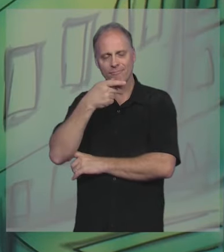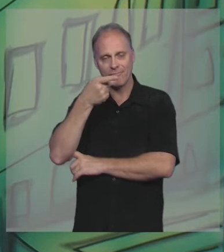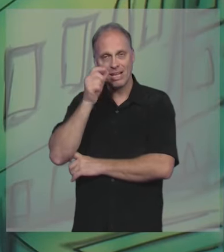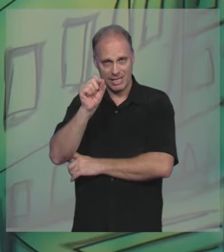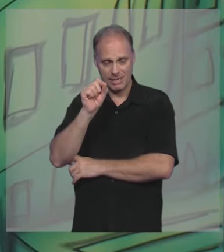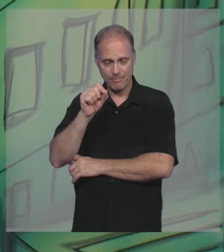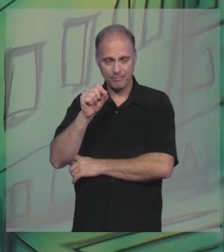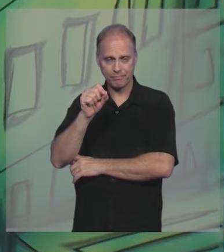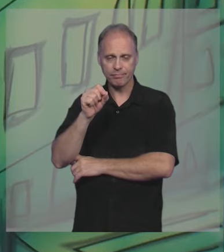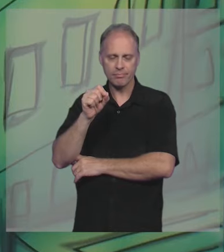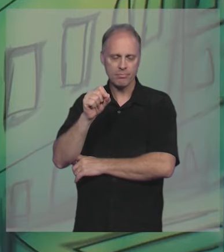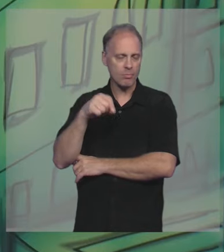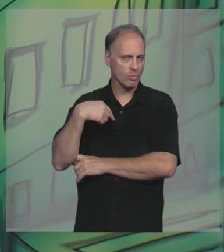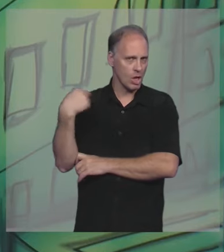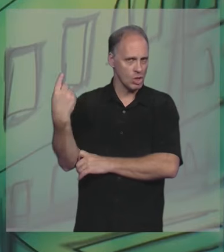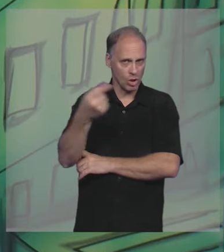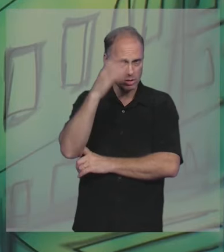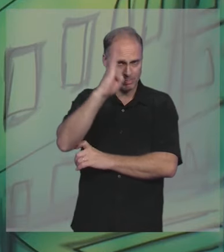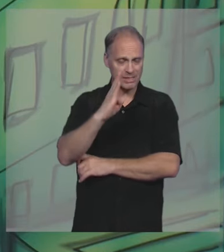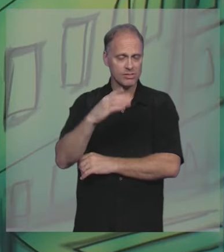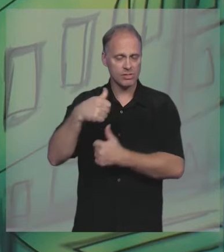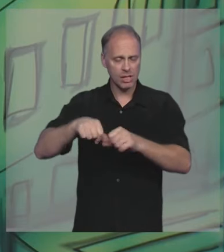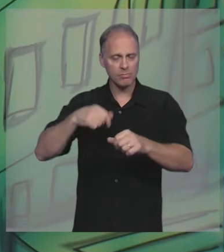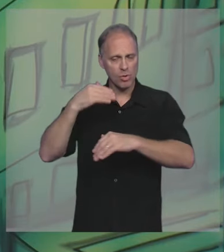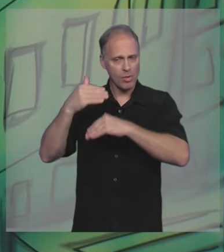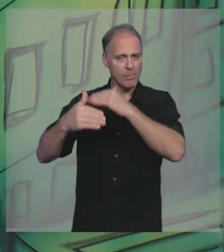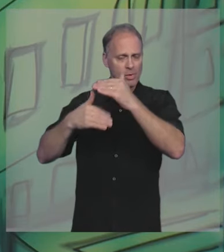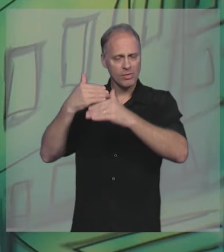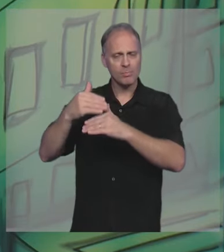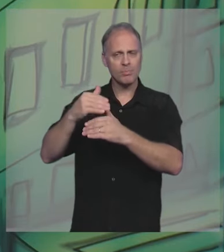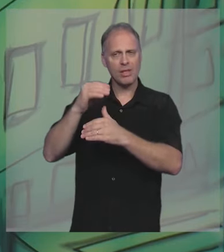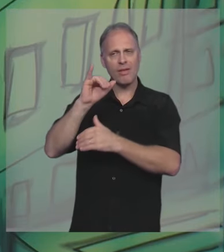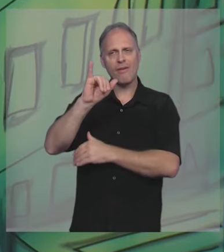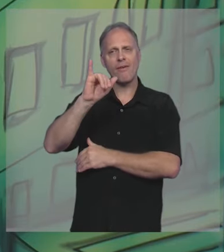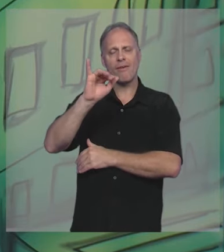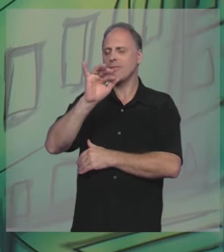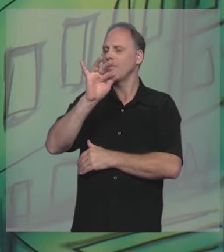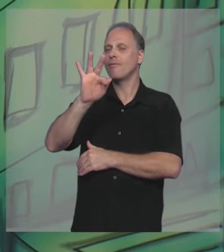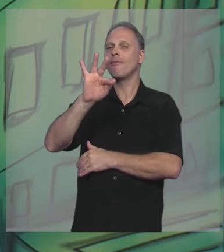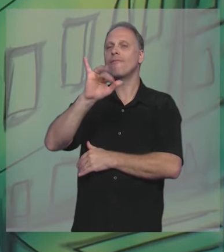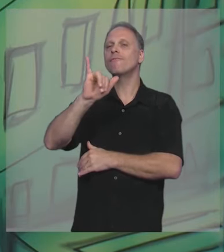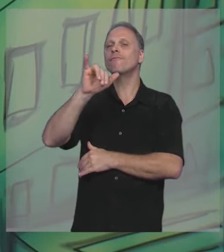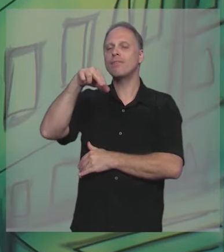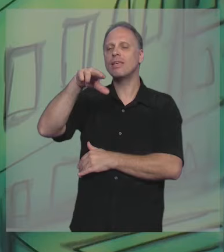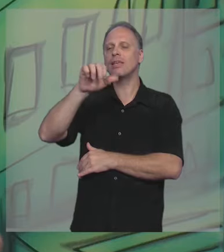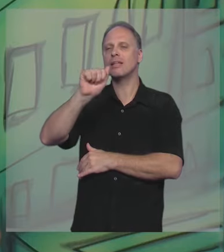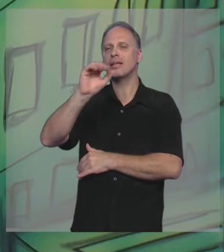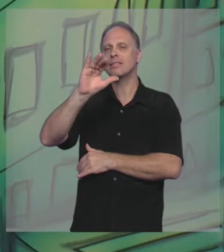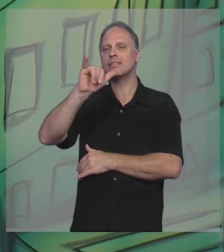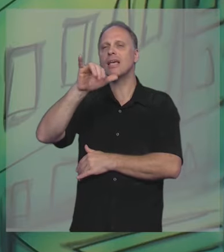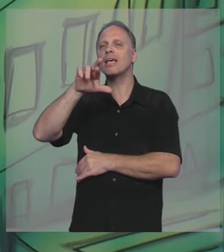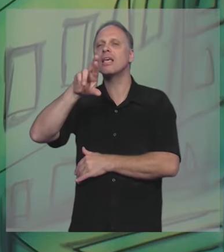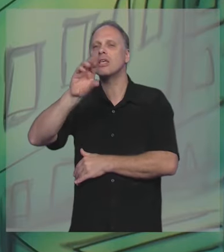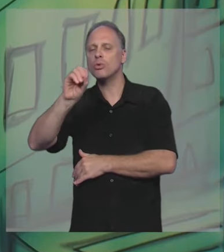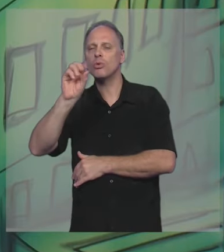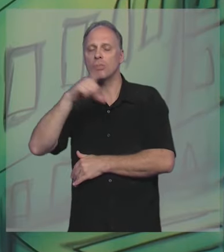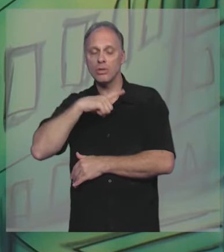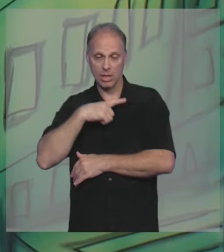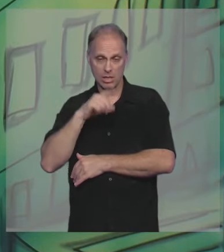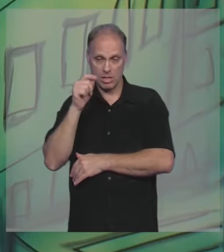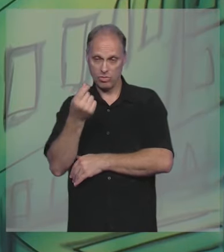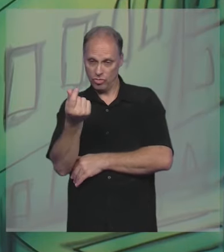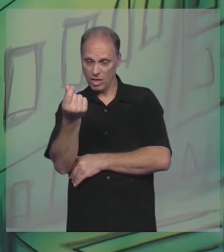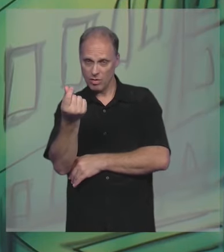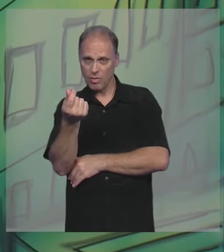que nós estamos passando por um processo de financiarização. Quer dizer, quem detém o